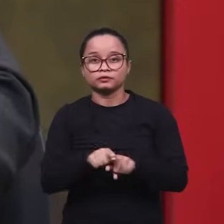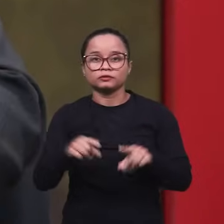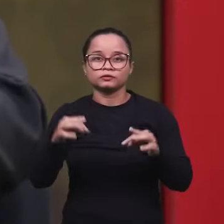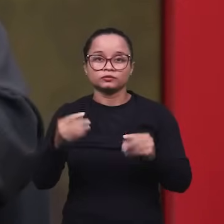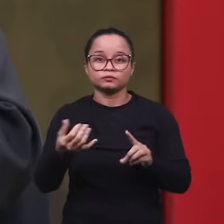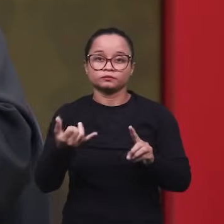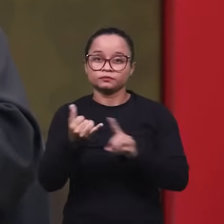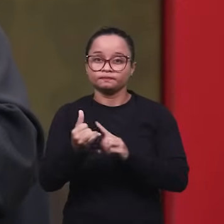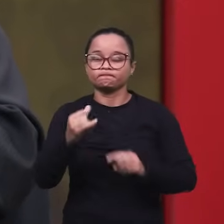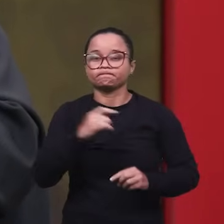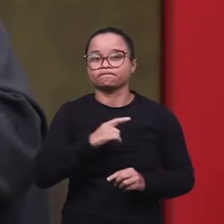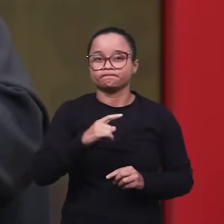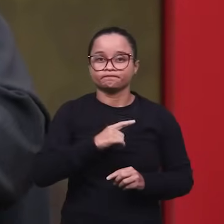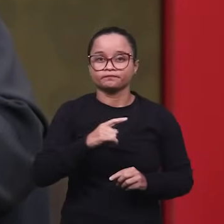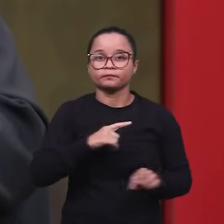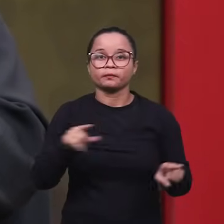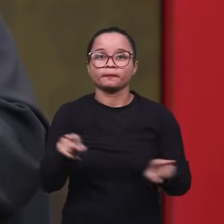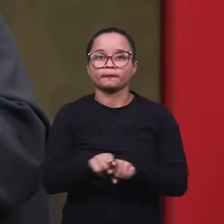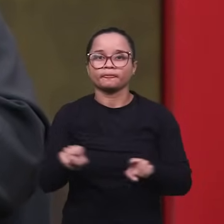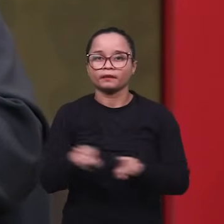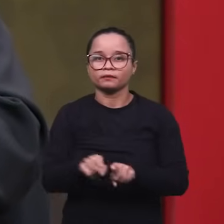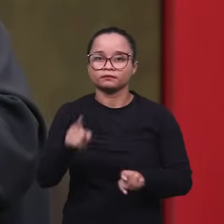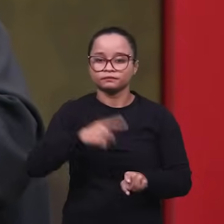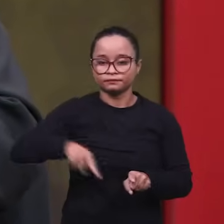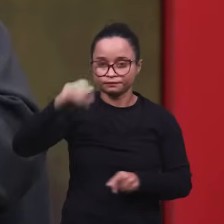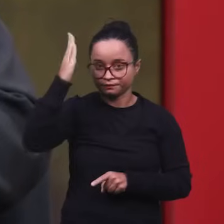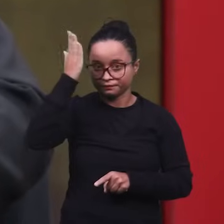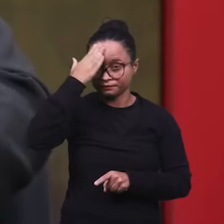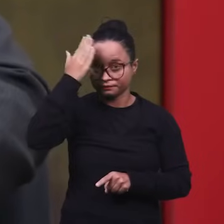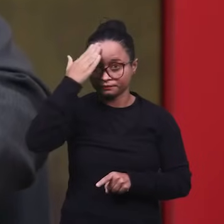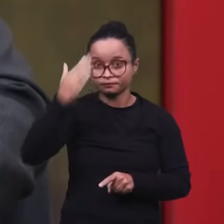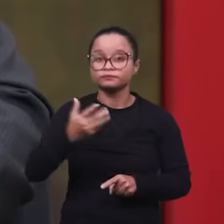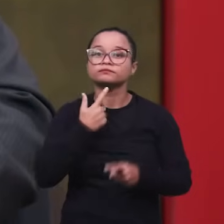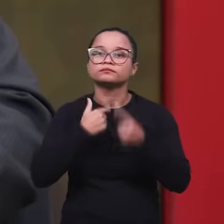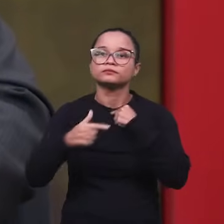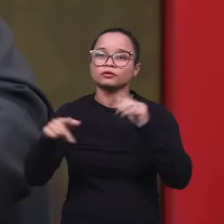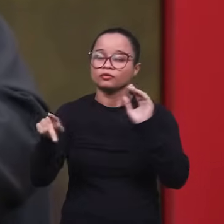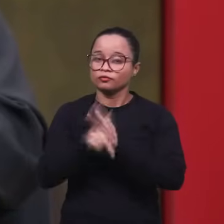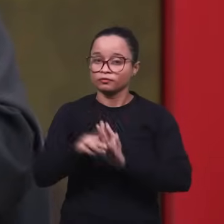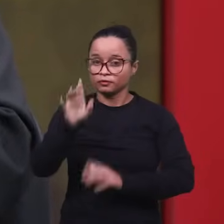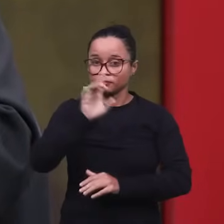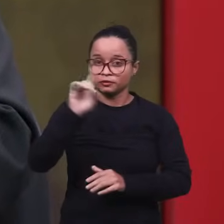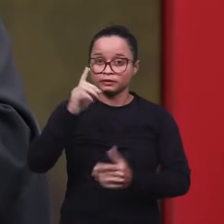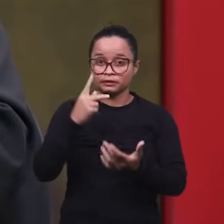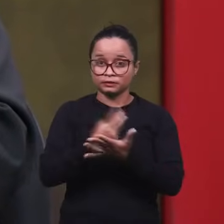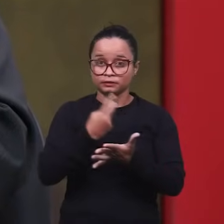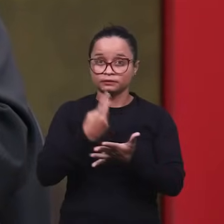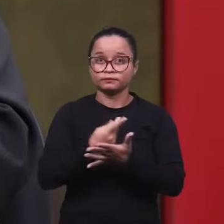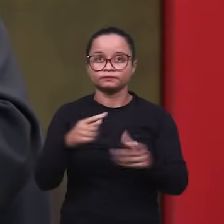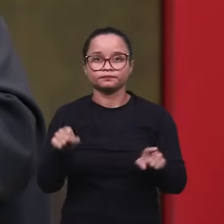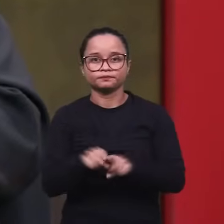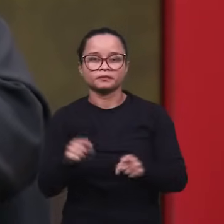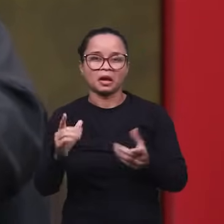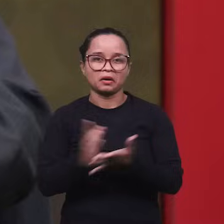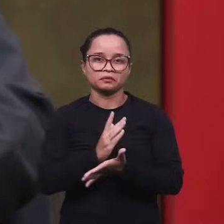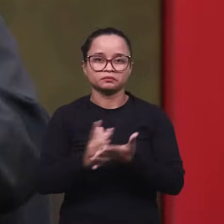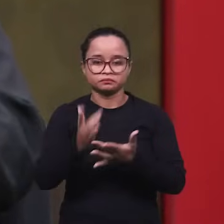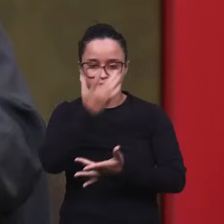ensinamentos, aplicação profética, e faz com que nós entendamos a vontade de Deus e erros eventuais que